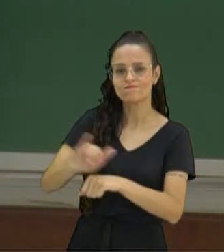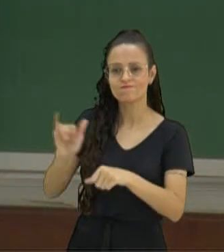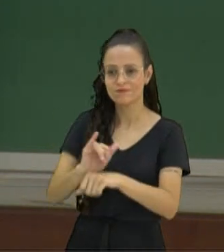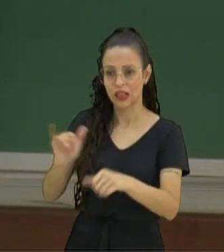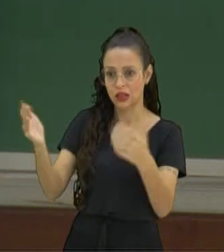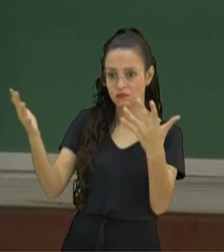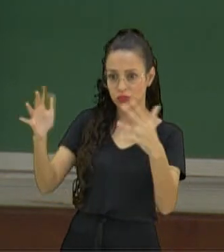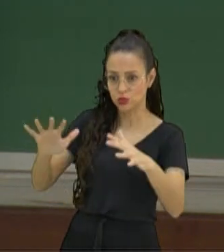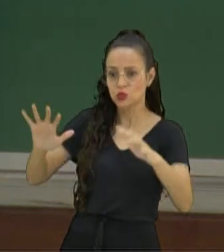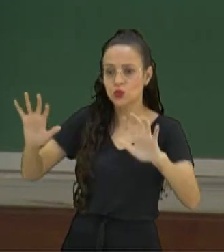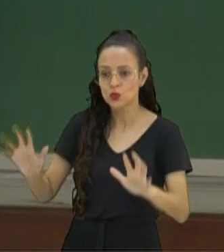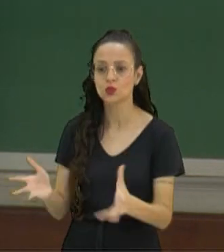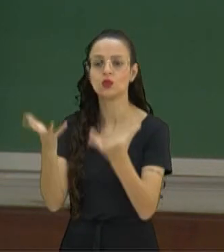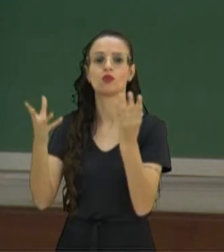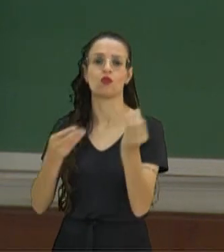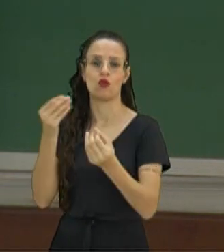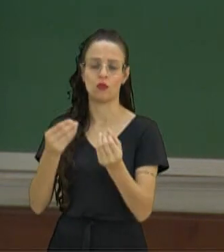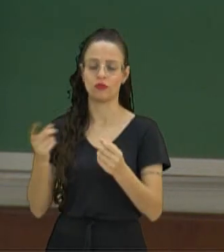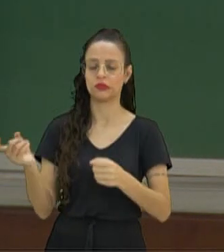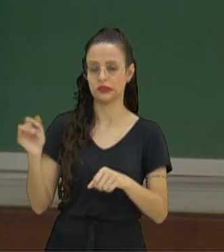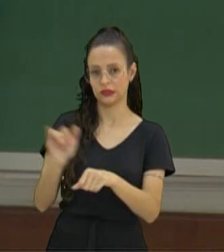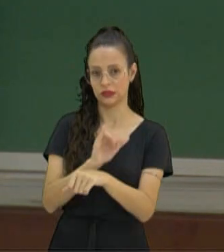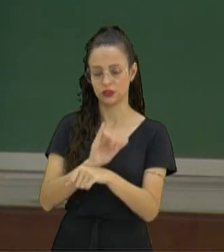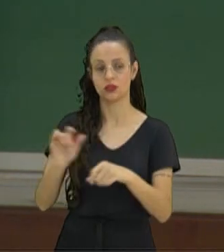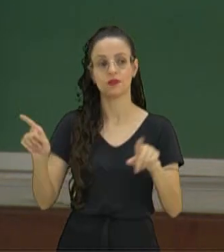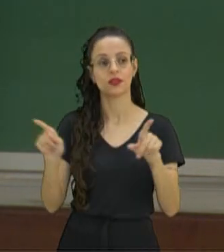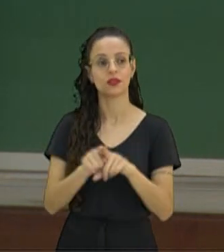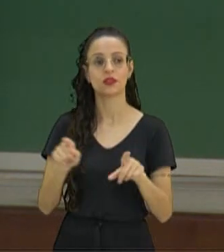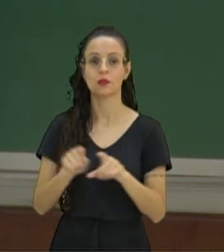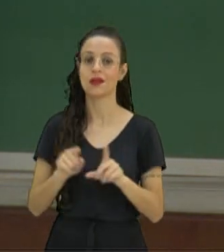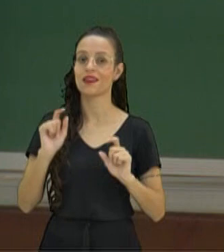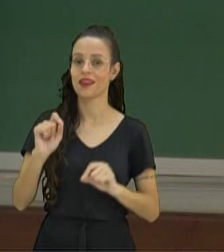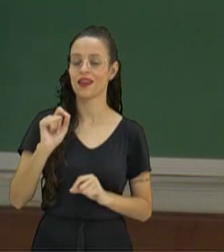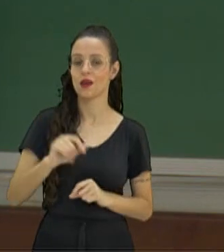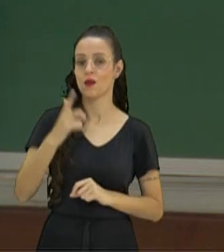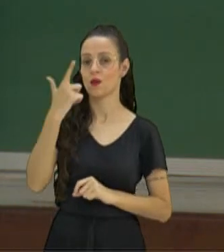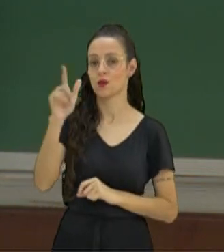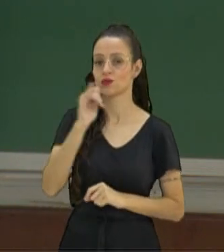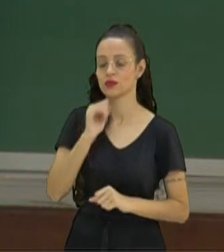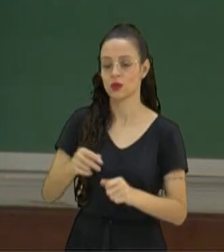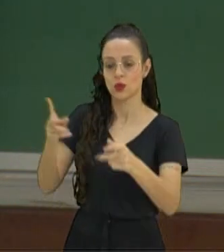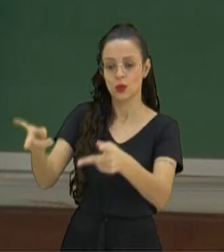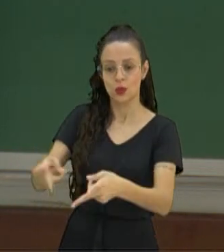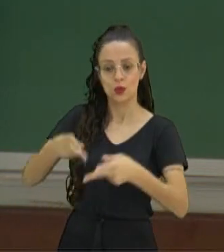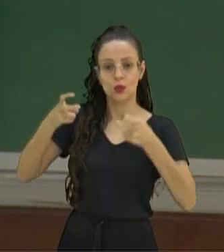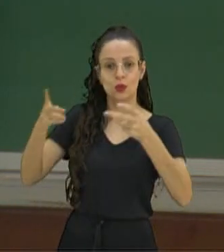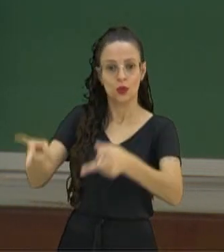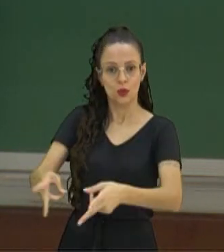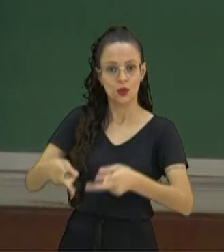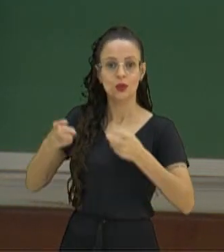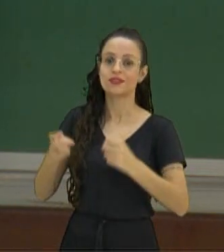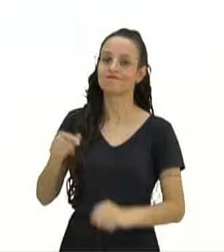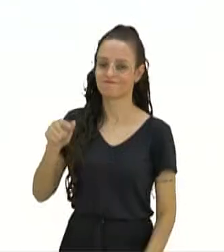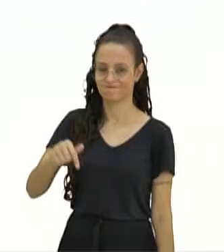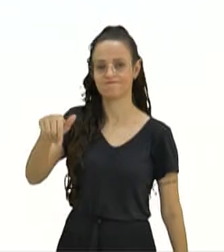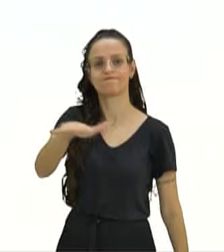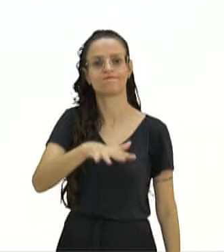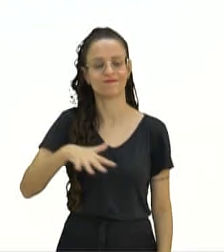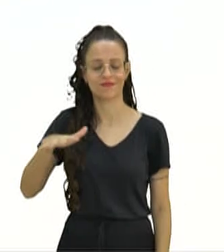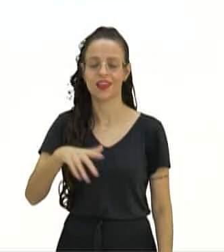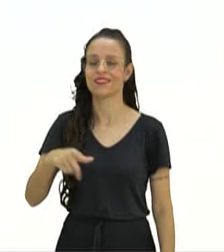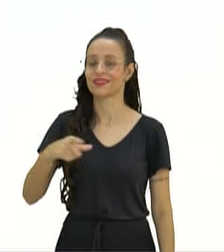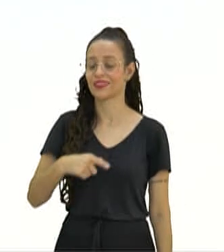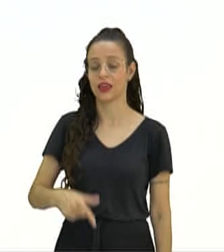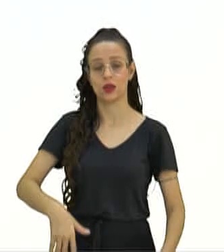degradado, certo? Outro exemplo que nós vamos ter ali é a extração mineral. O espaço geográfico é bastante atingido, sofrendo ali